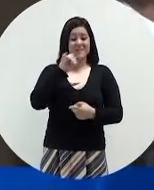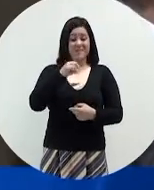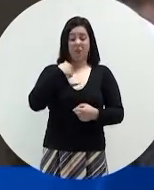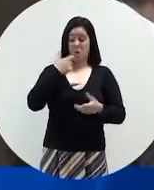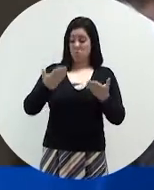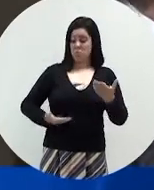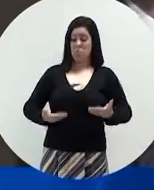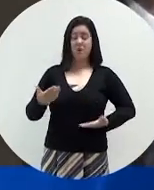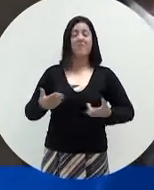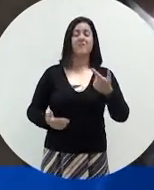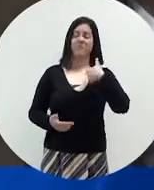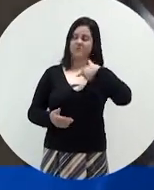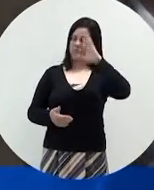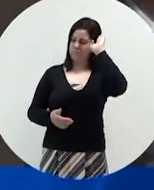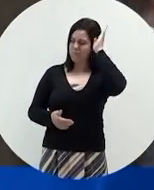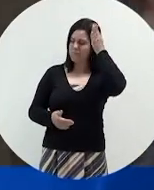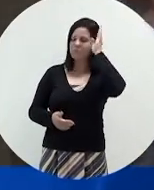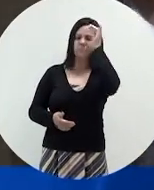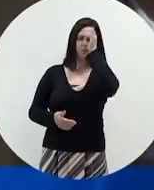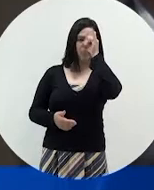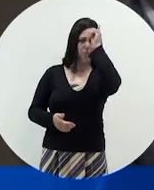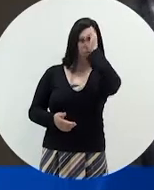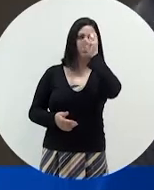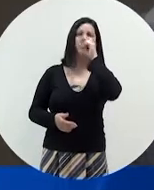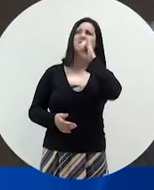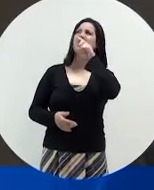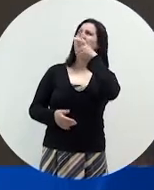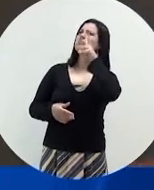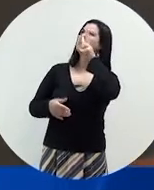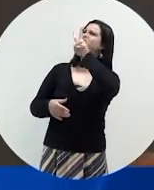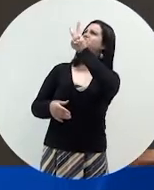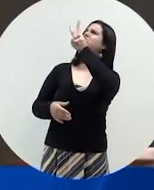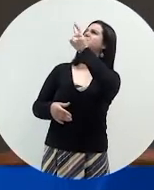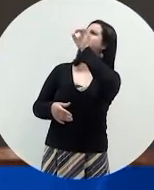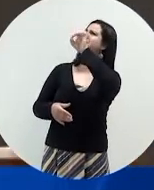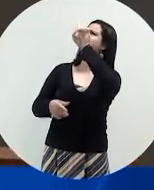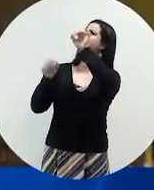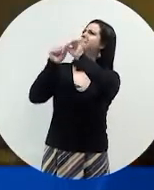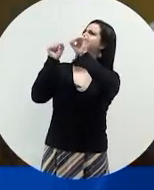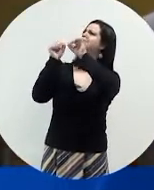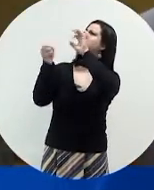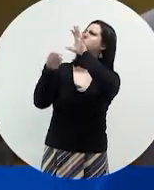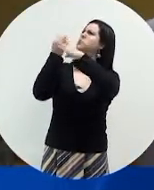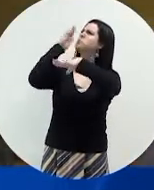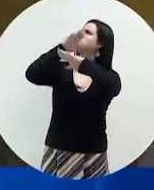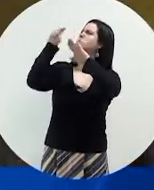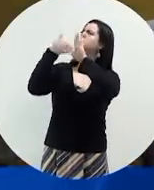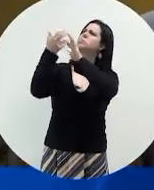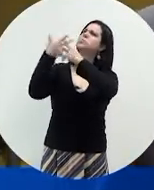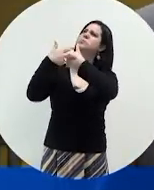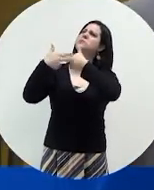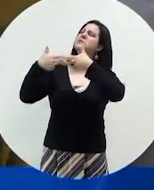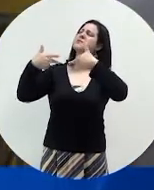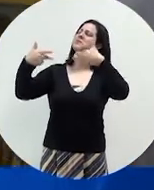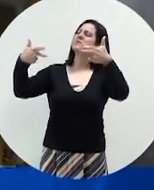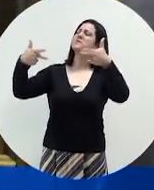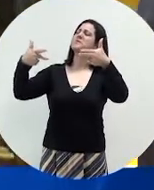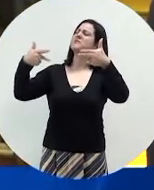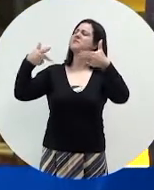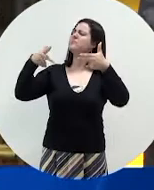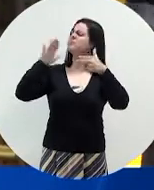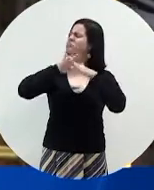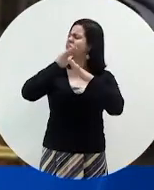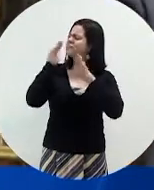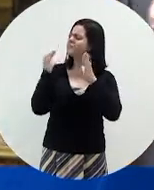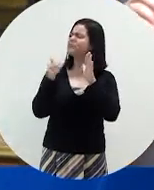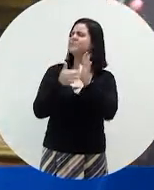pelo direito de criação. Por que eu vou servir a Deus? Porque eu vou ser um